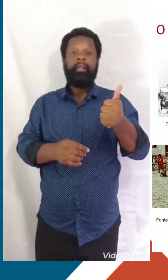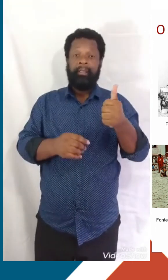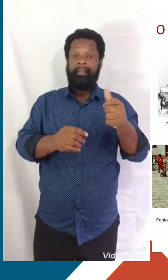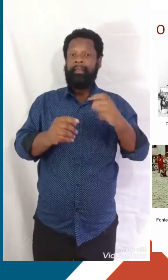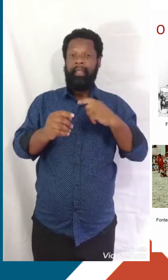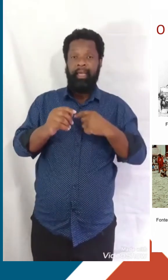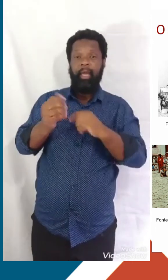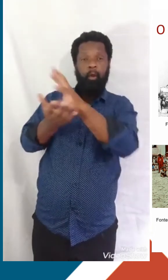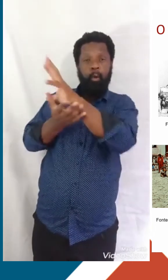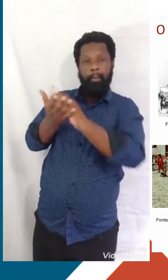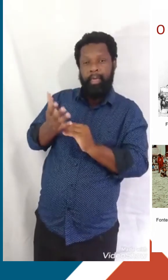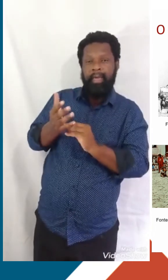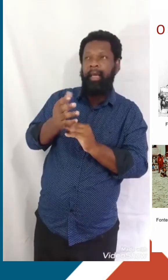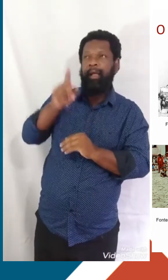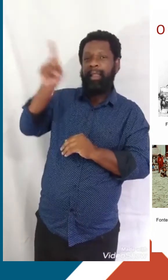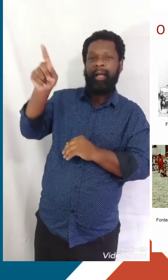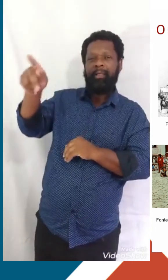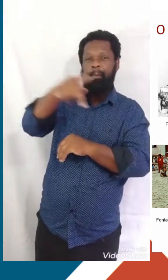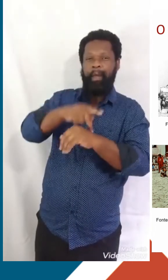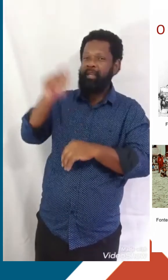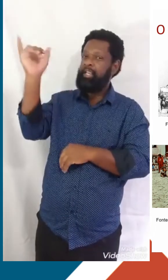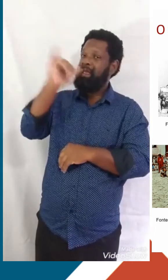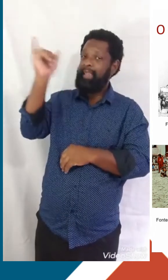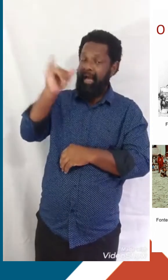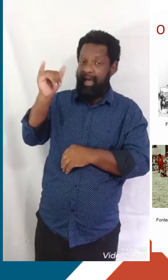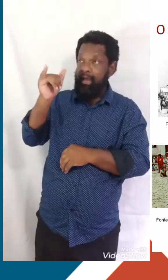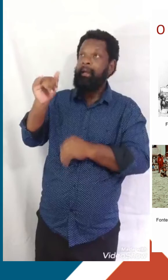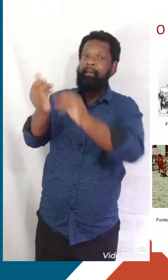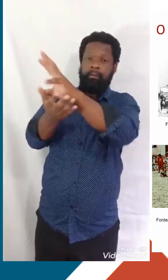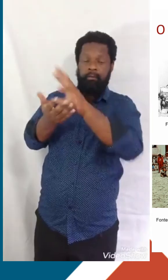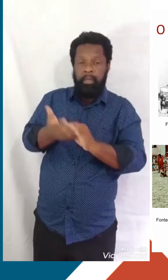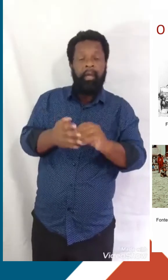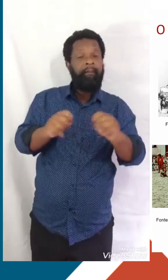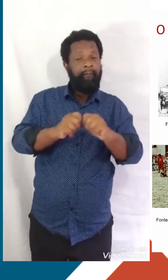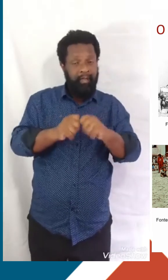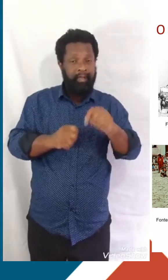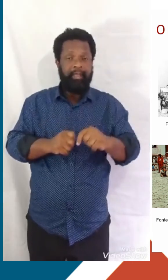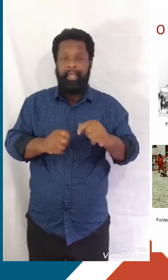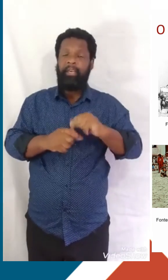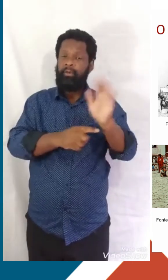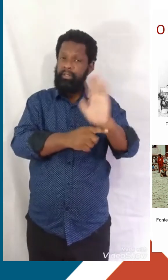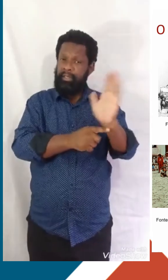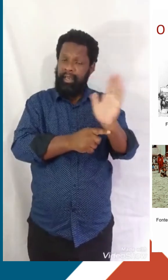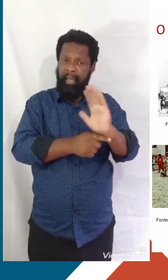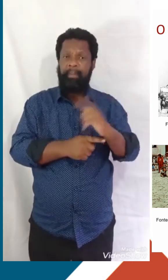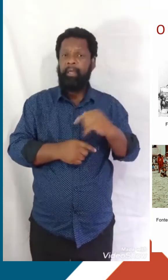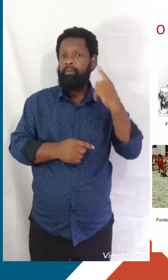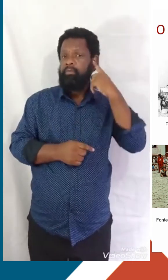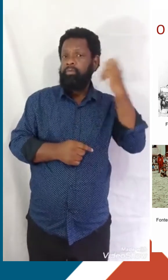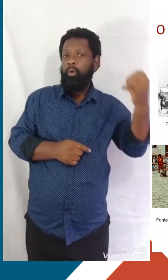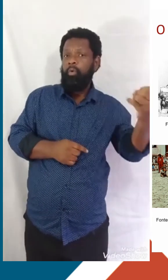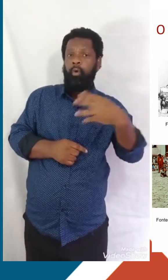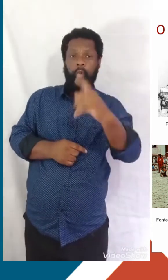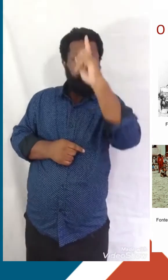neorrealismo italiano, que introduz à produção cinematográfica novas técnicas de produção de som e